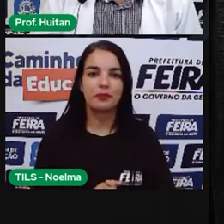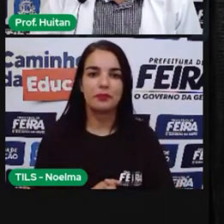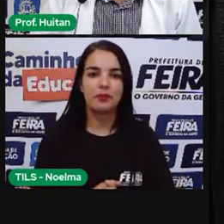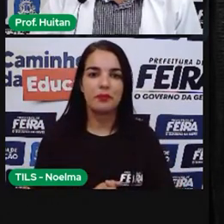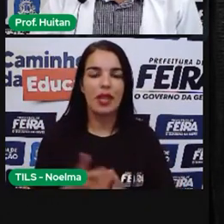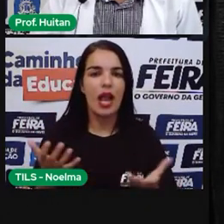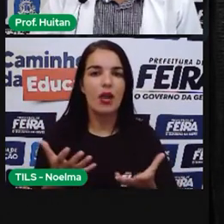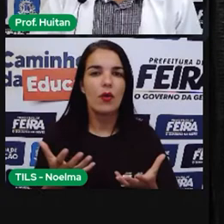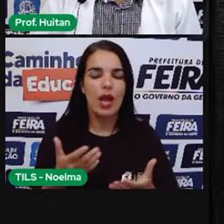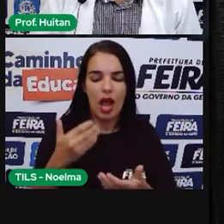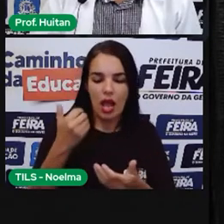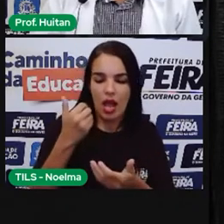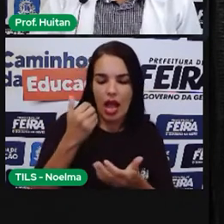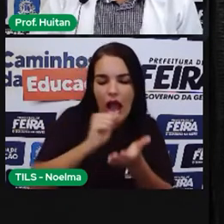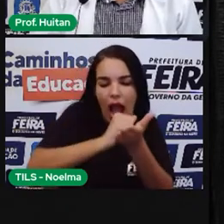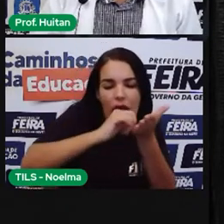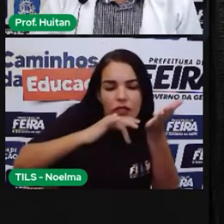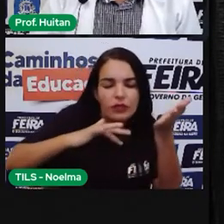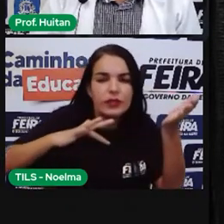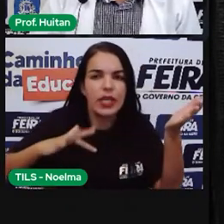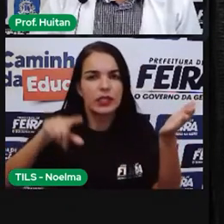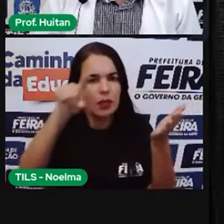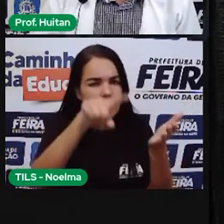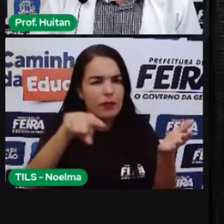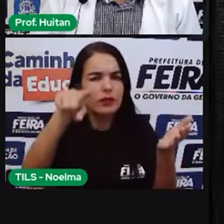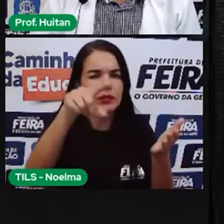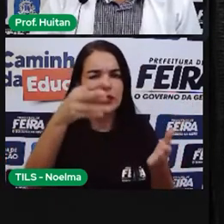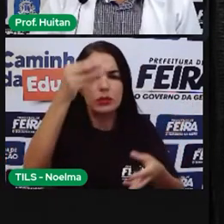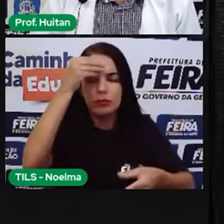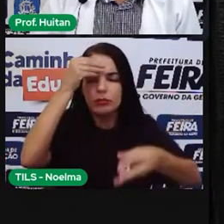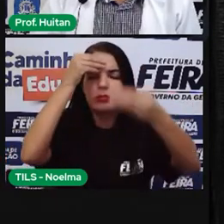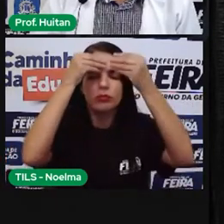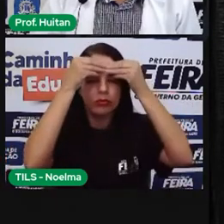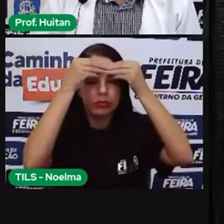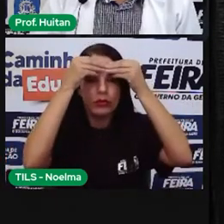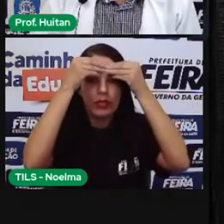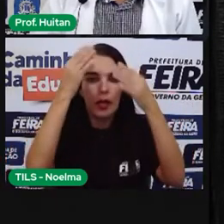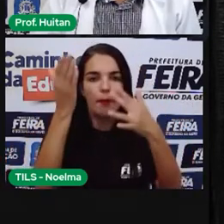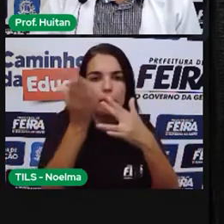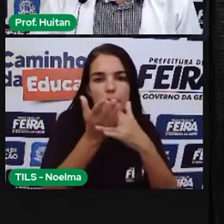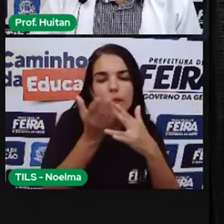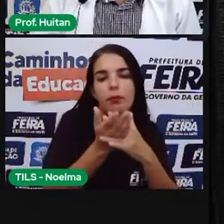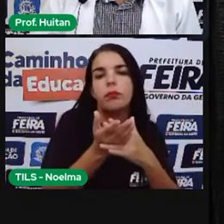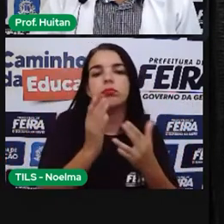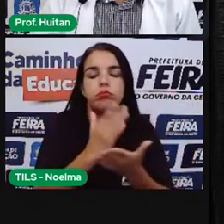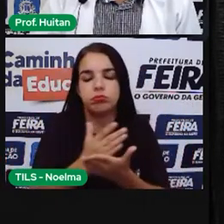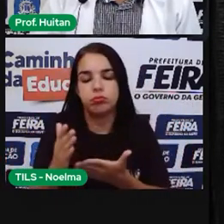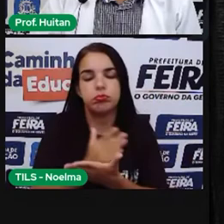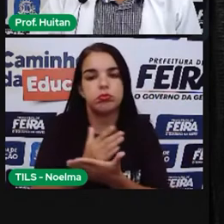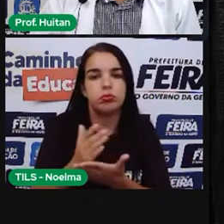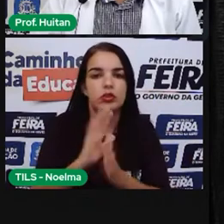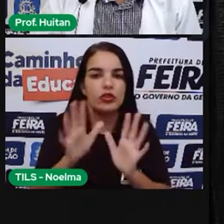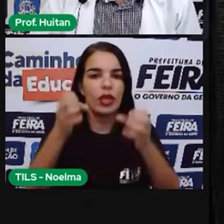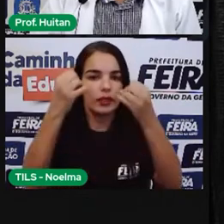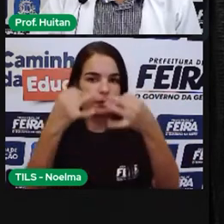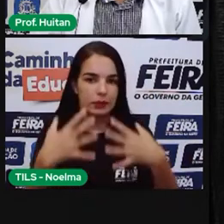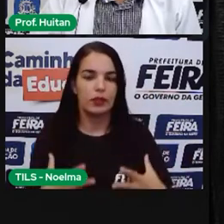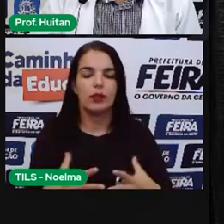Vamos ver uma pequena atividade para ver se vocês compreenderam a primeira parte do que eu já expliquei.